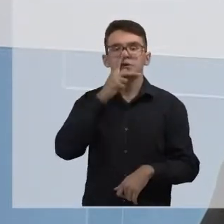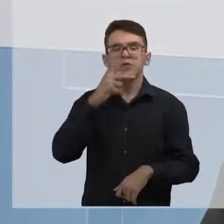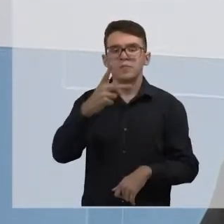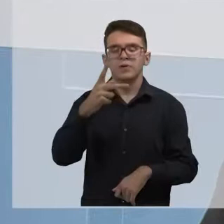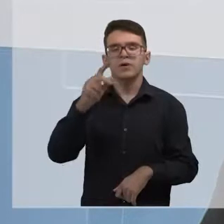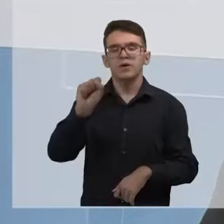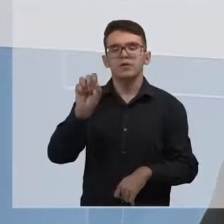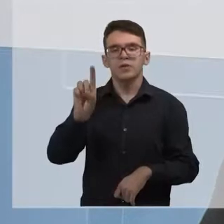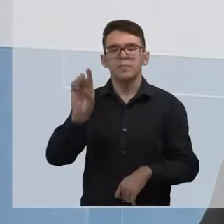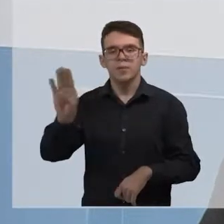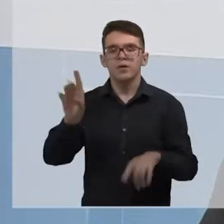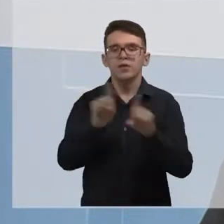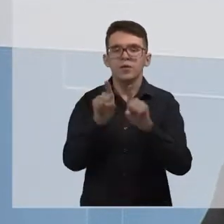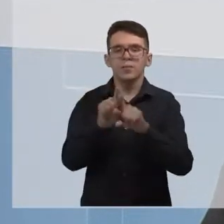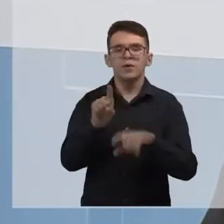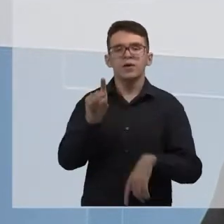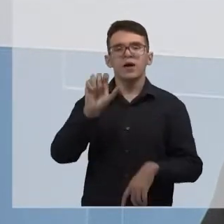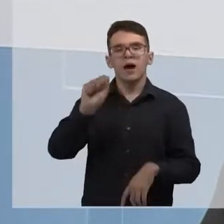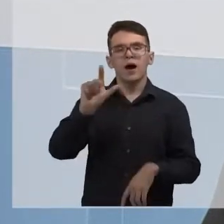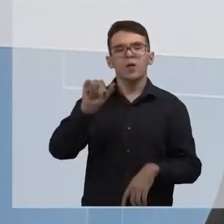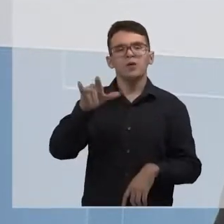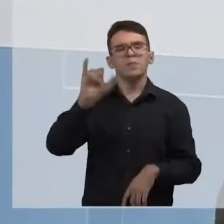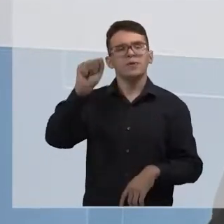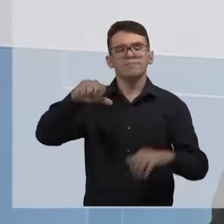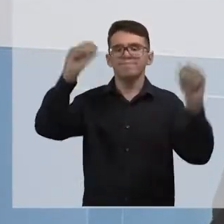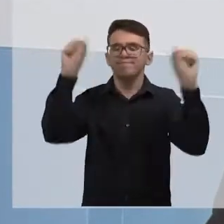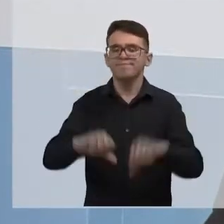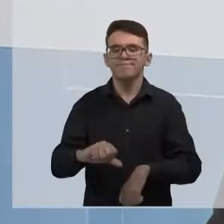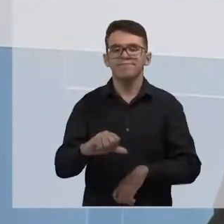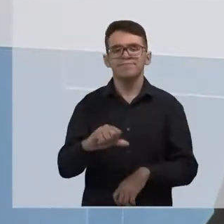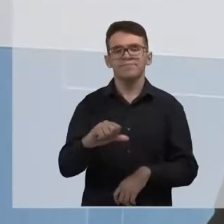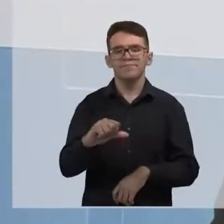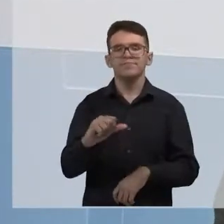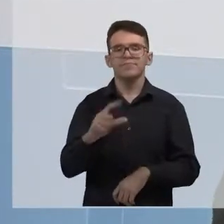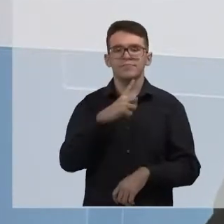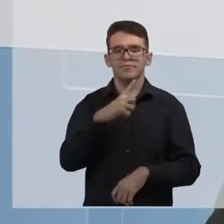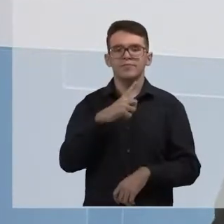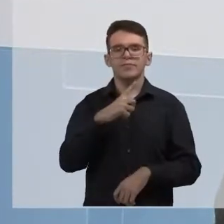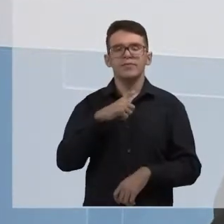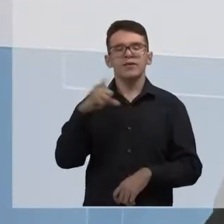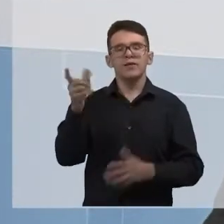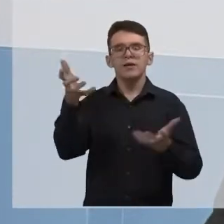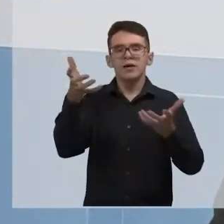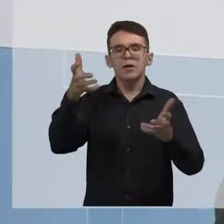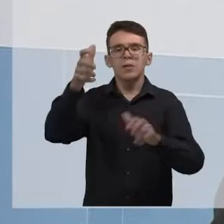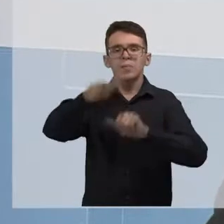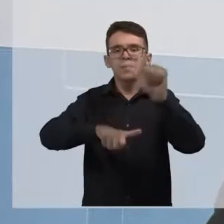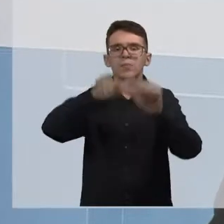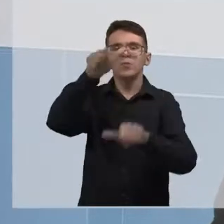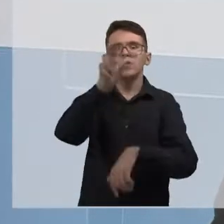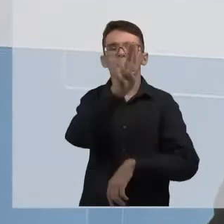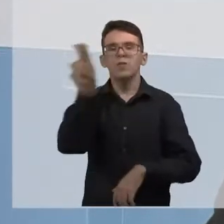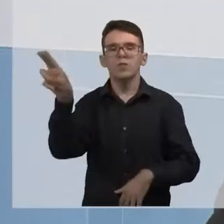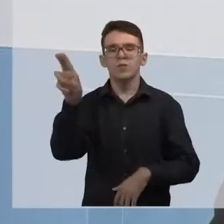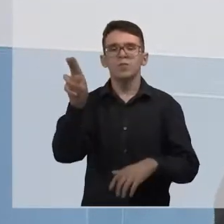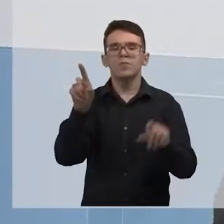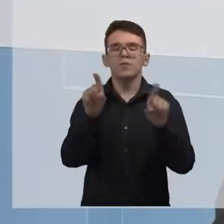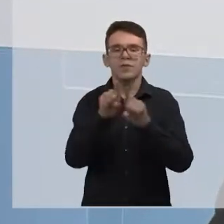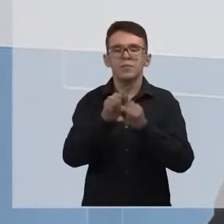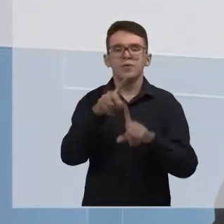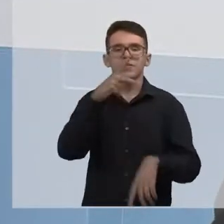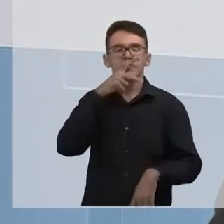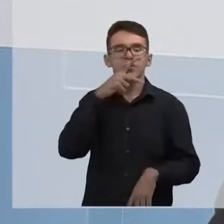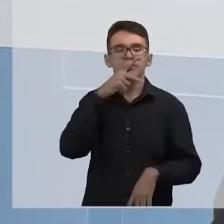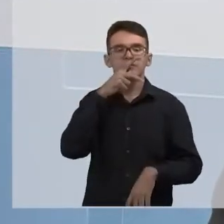PSDB e do Alckmin, cada dia que passa é pior. Já tem até uma costura aí para mudar o nome do Alckmin, o PSDB apoiar